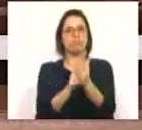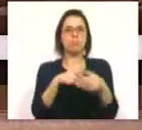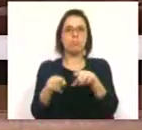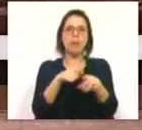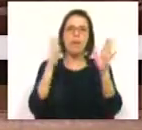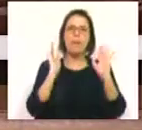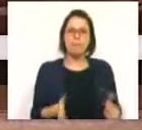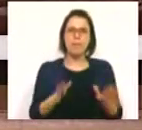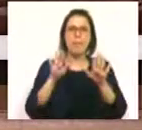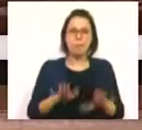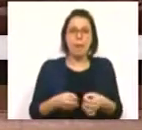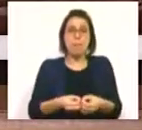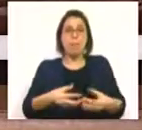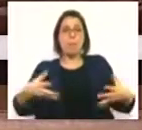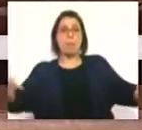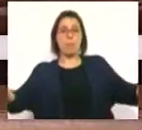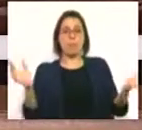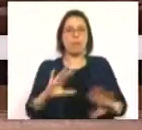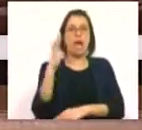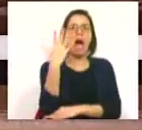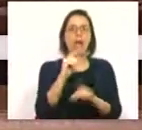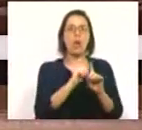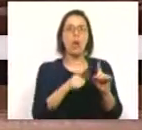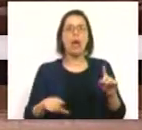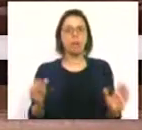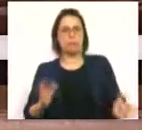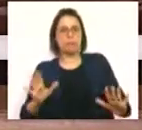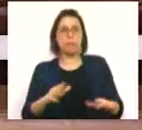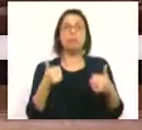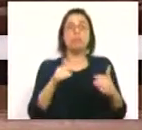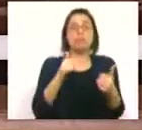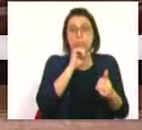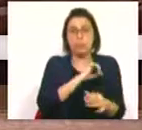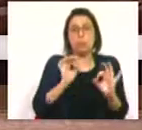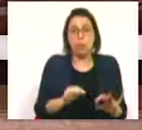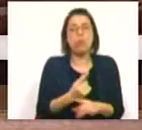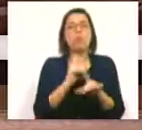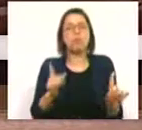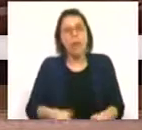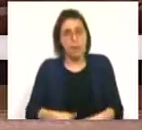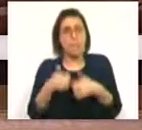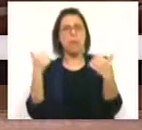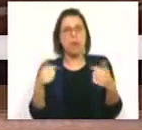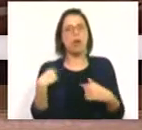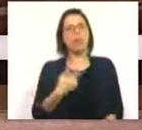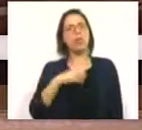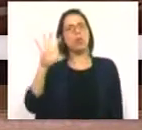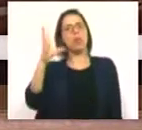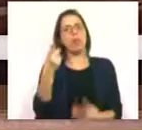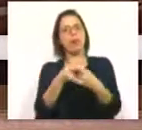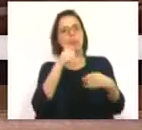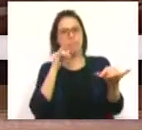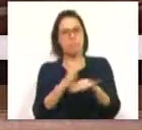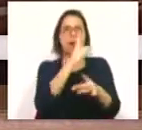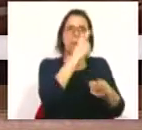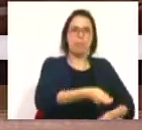política a necessidade de travar a expansão da área do eucalipto. E em boa hora, porque sempre será melhor sermos um país à beira-mar